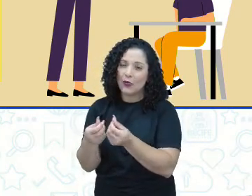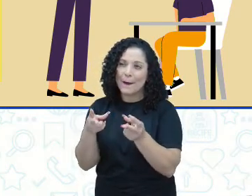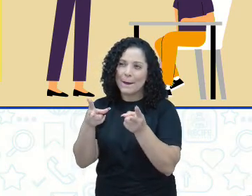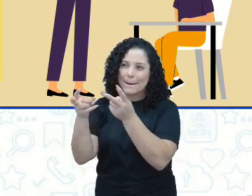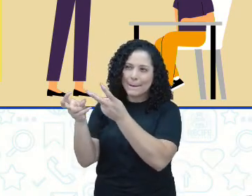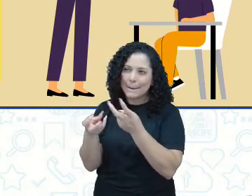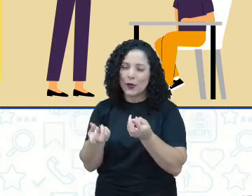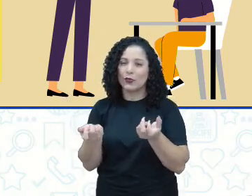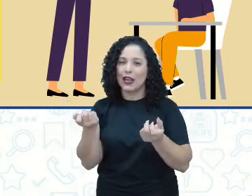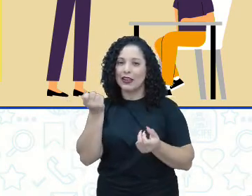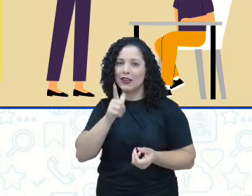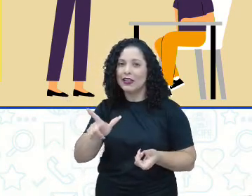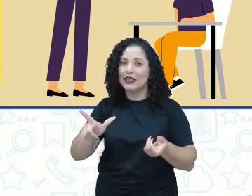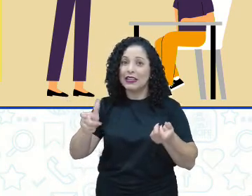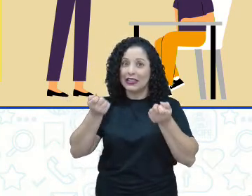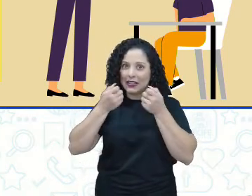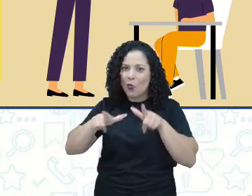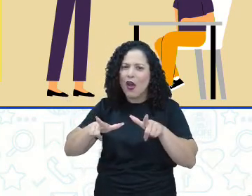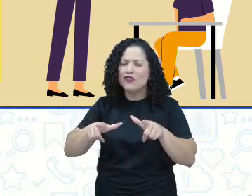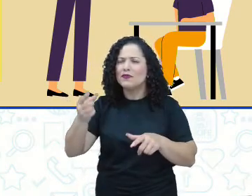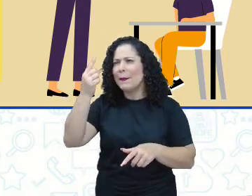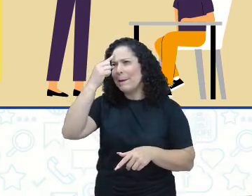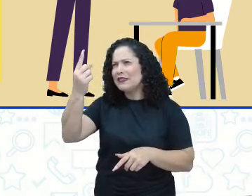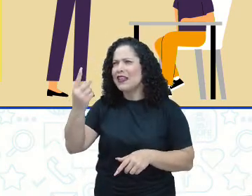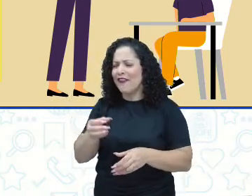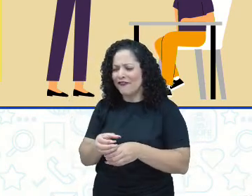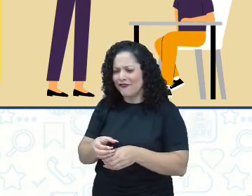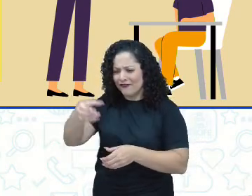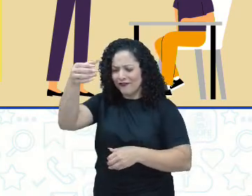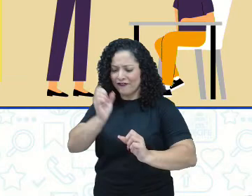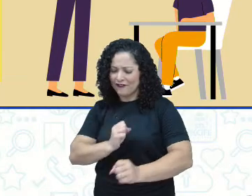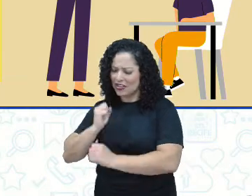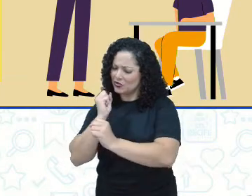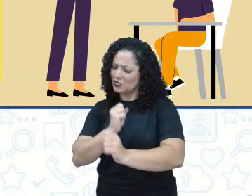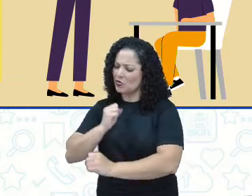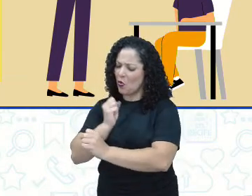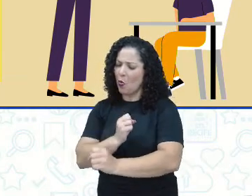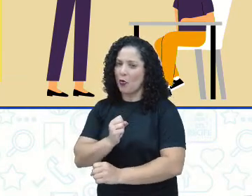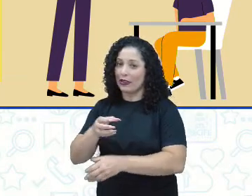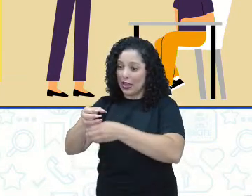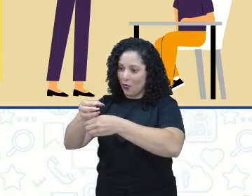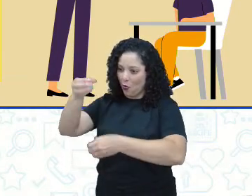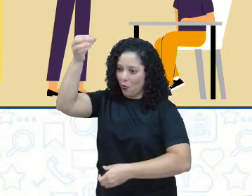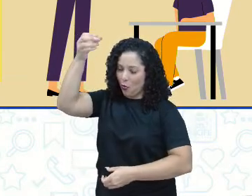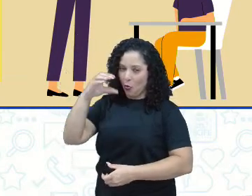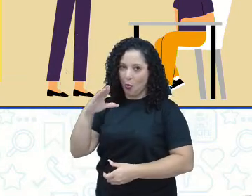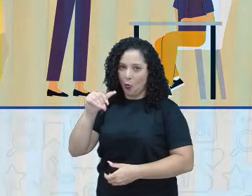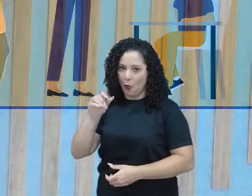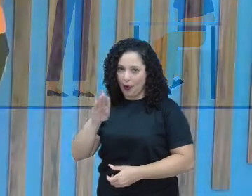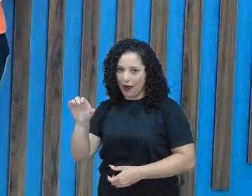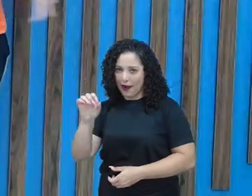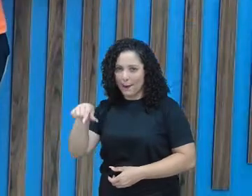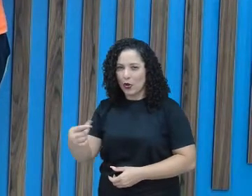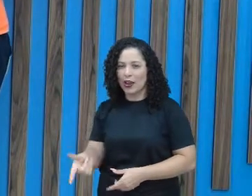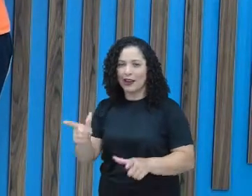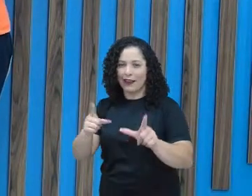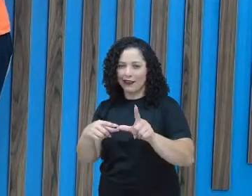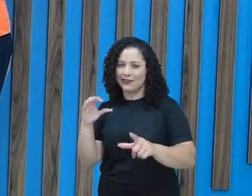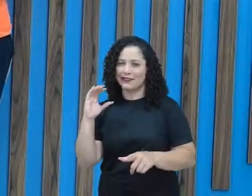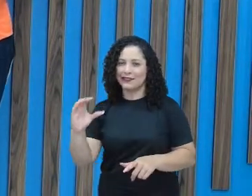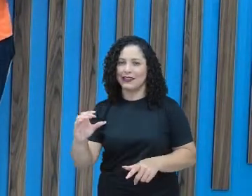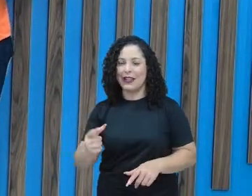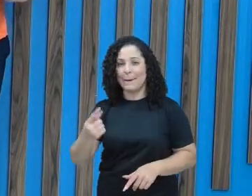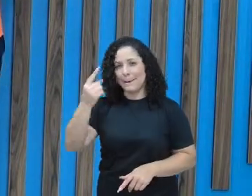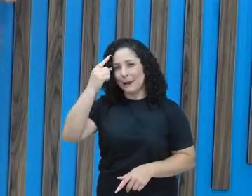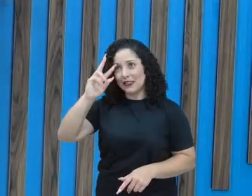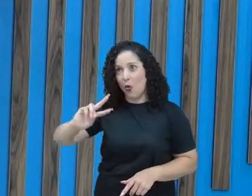linguagem, né? Em pensar, em dizer vassoura, porque o cabo da vassoura Isso. tem letra Nossa, C. ele teve que pensar o dobro, eu